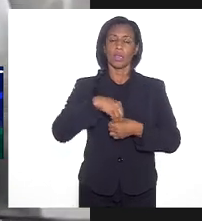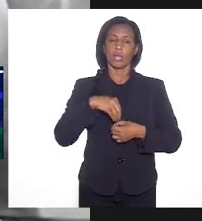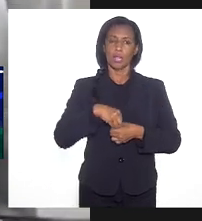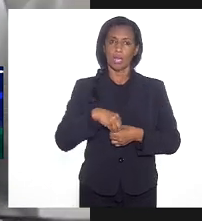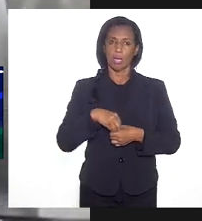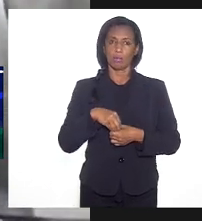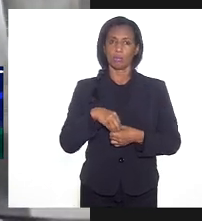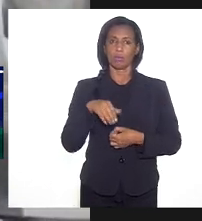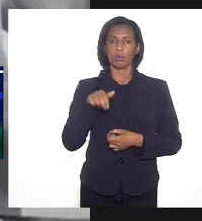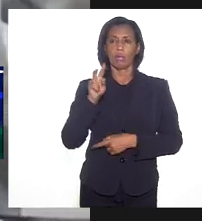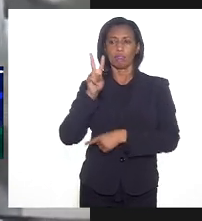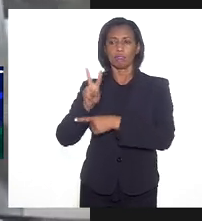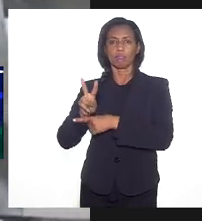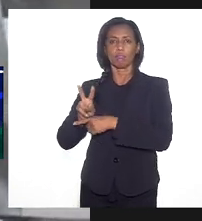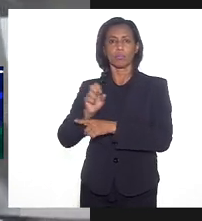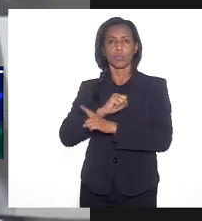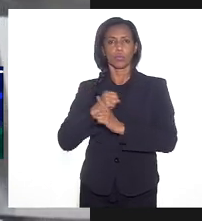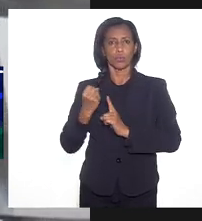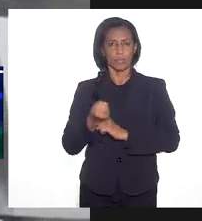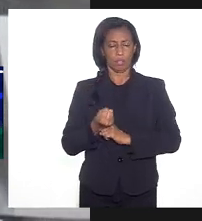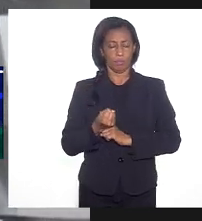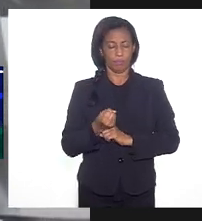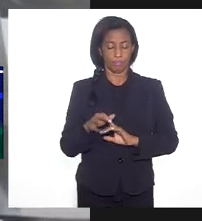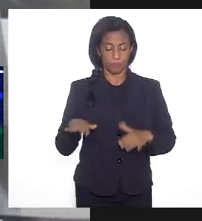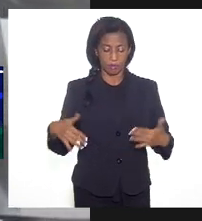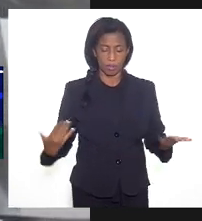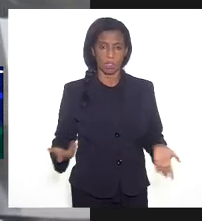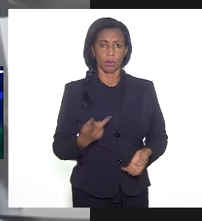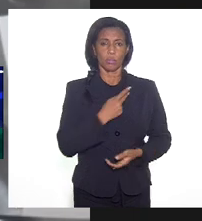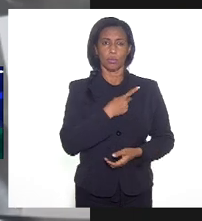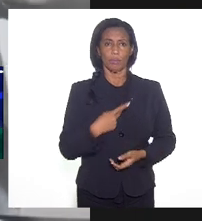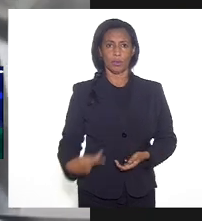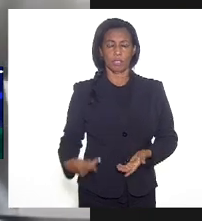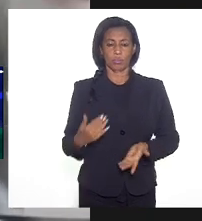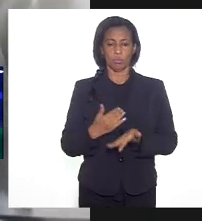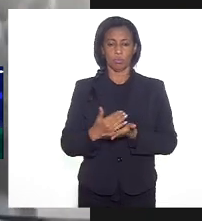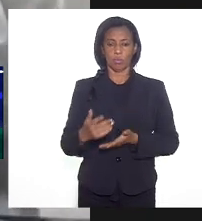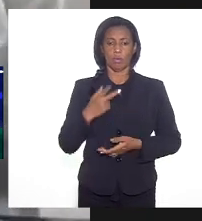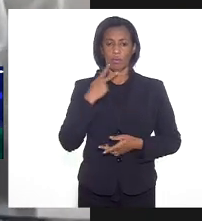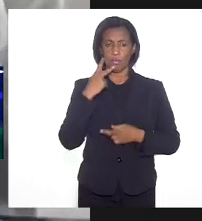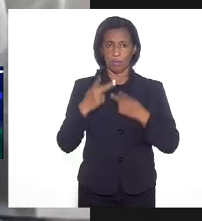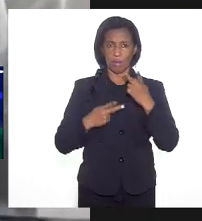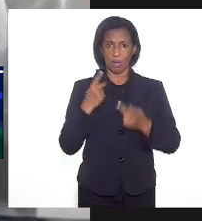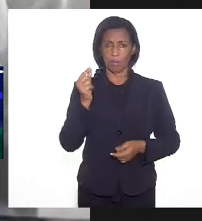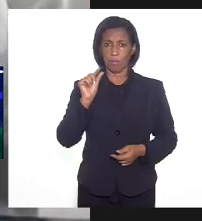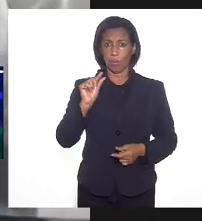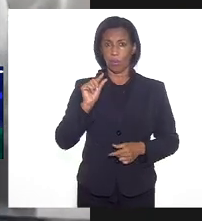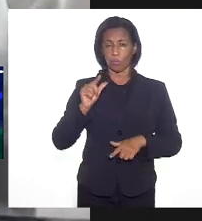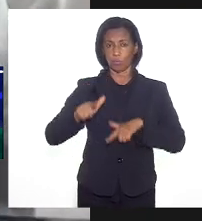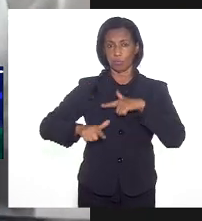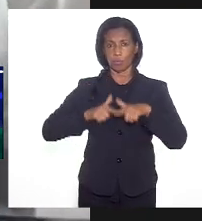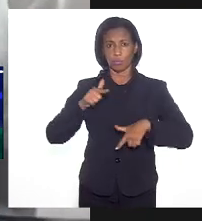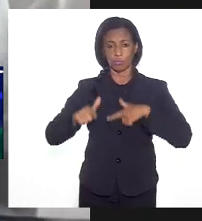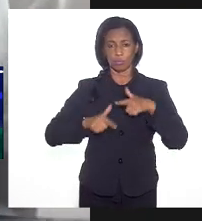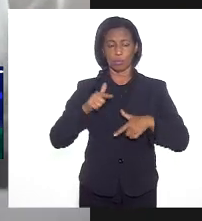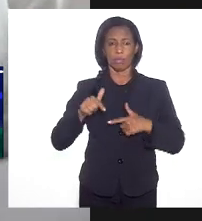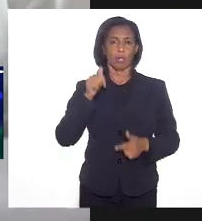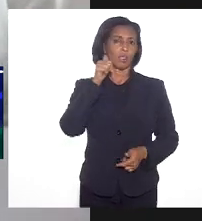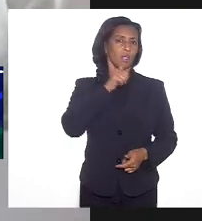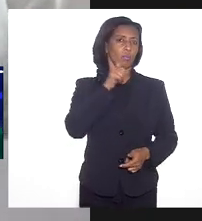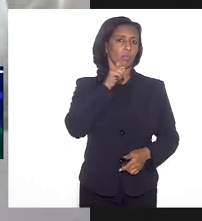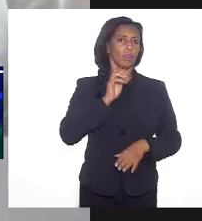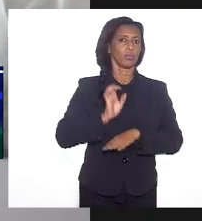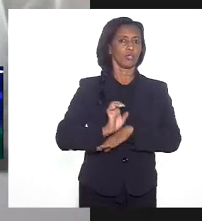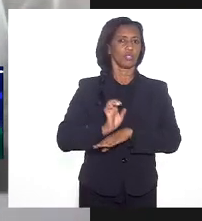assistência social então seu presidente eu quero aqui inicialmente falar um pouco do nosso trabalho em relação às mulheres do